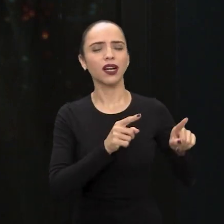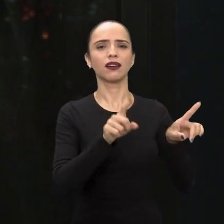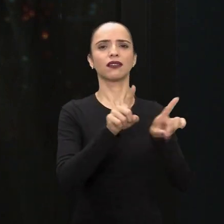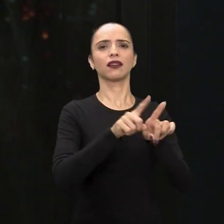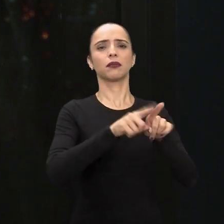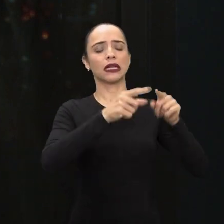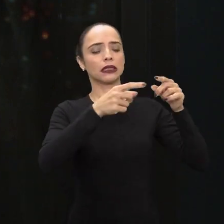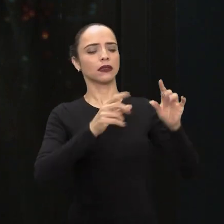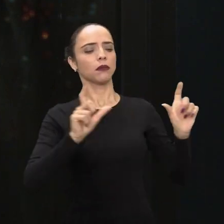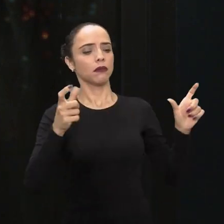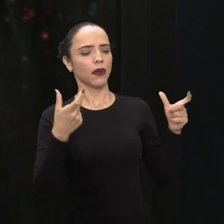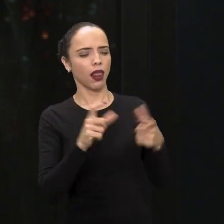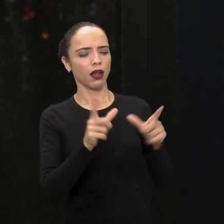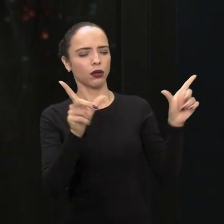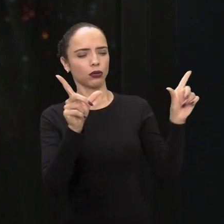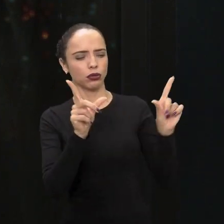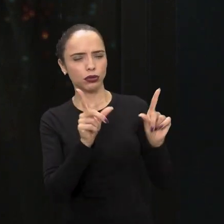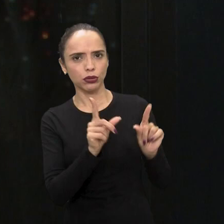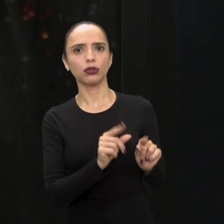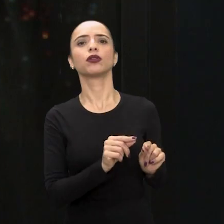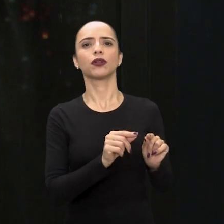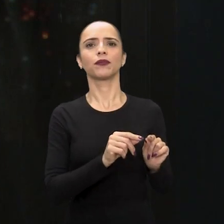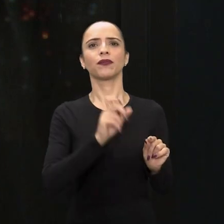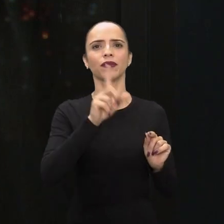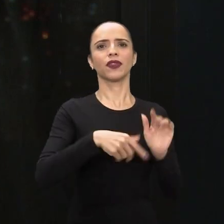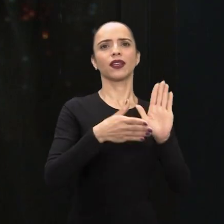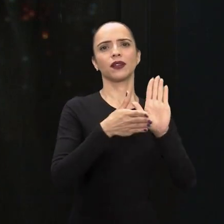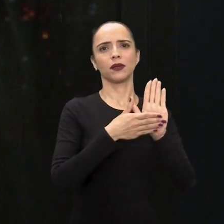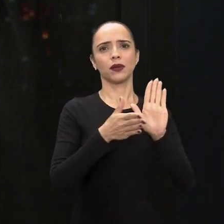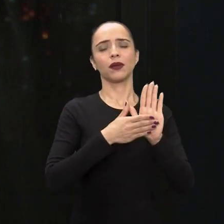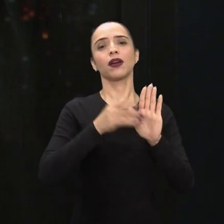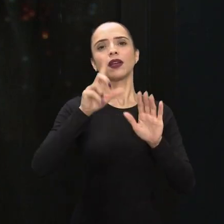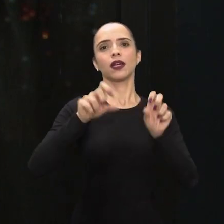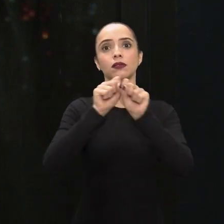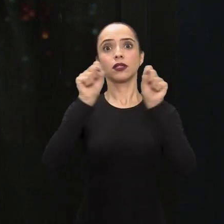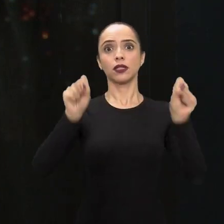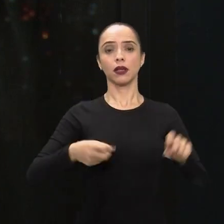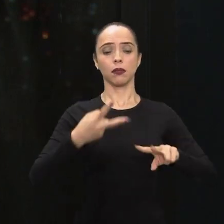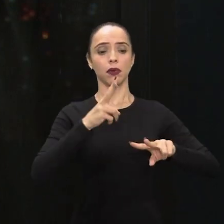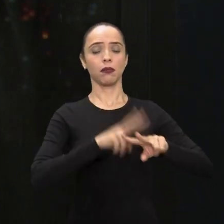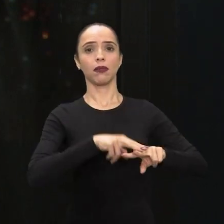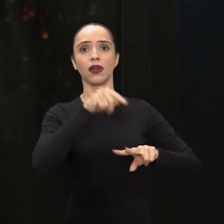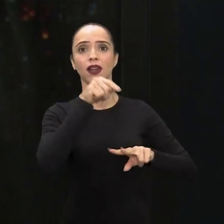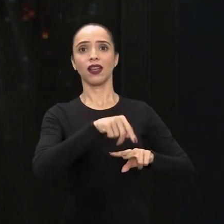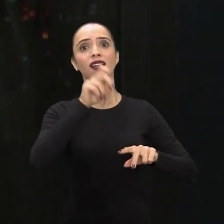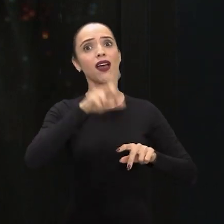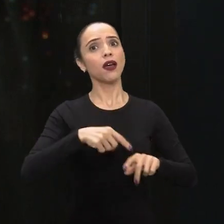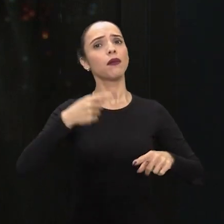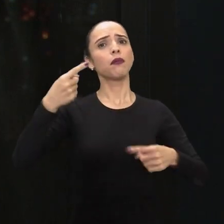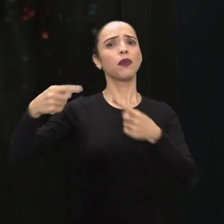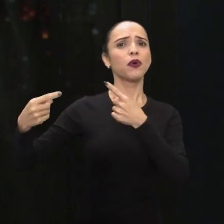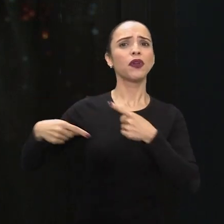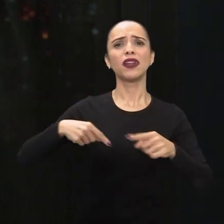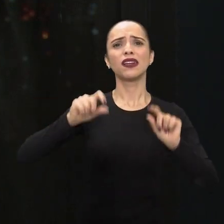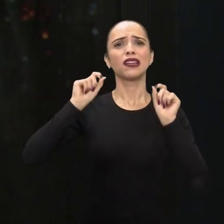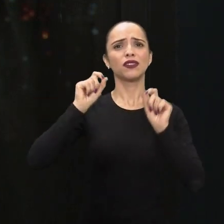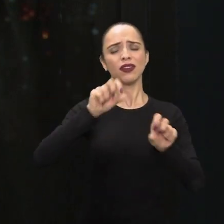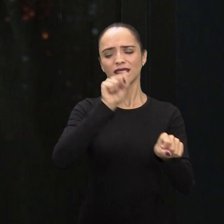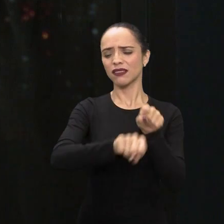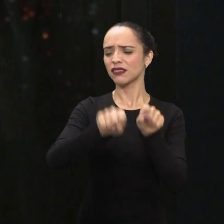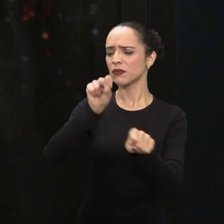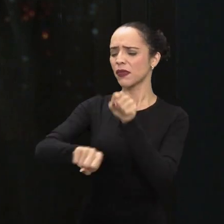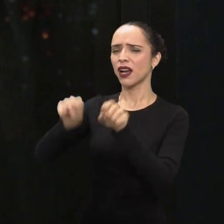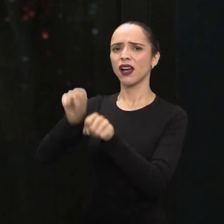no estado como combater essa proposta que quer executada né O que a gente chama do sistema penal subterrâneo que é uma política de